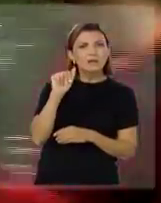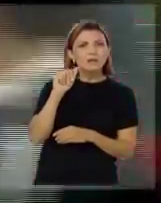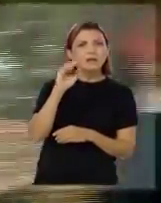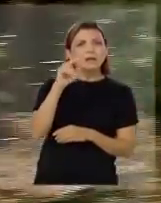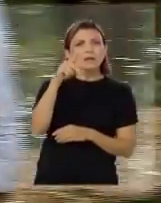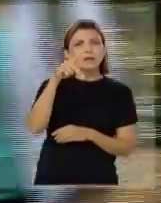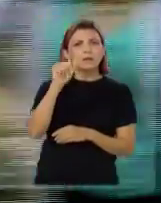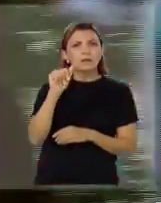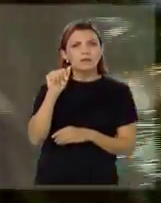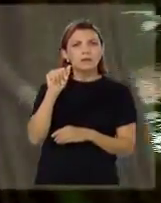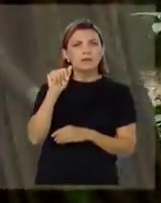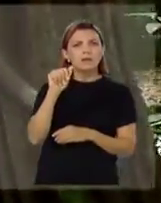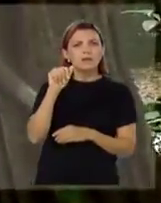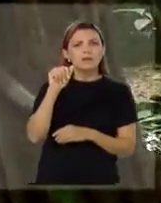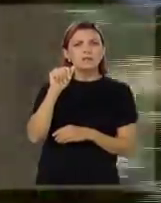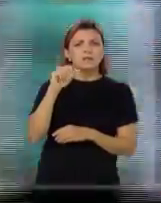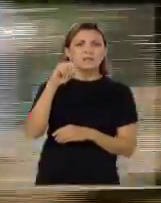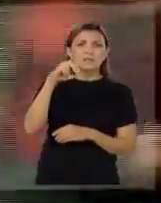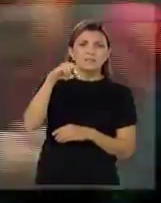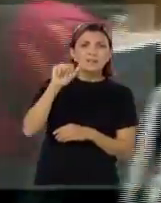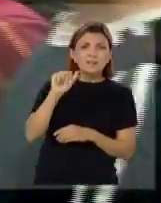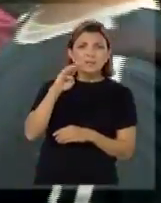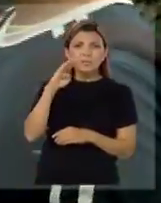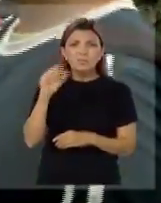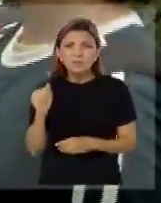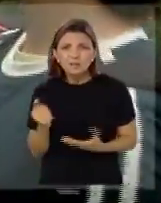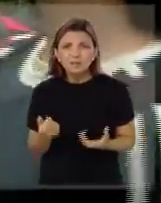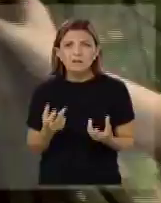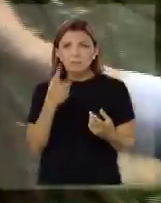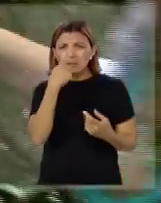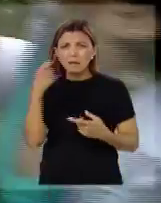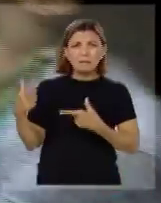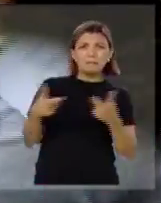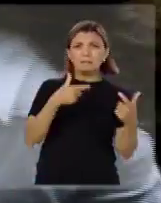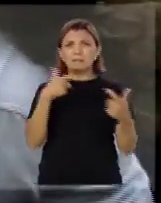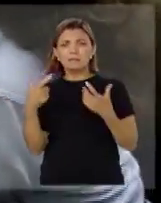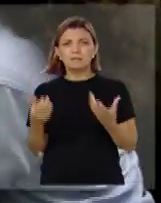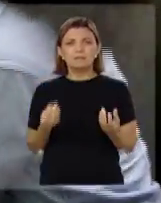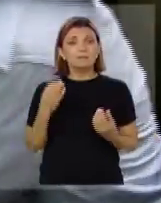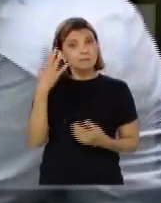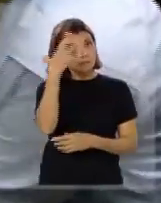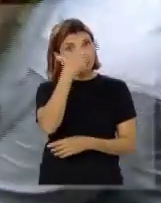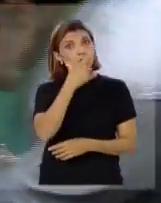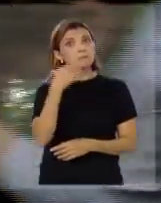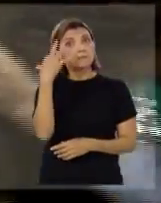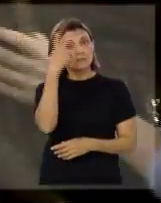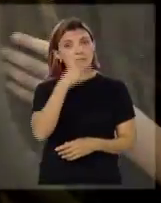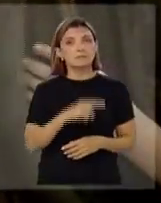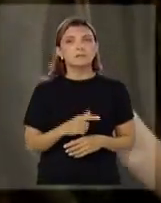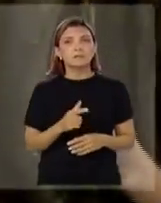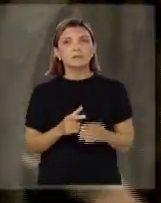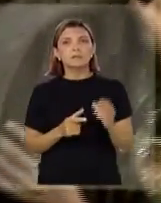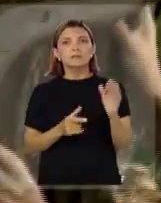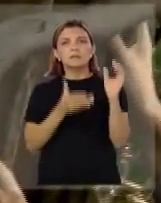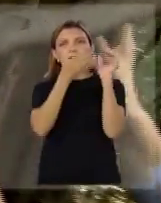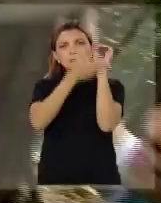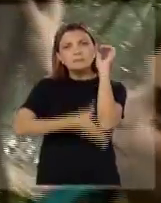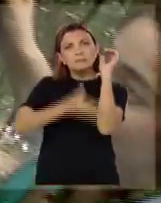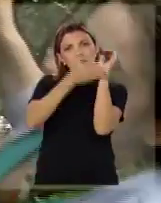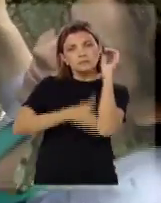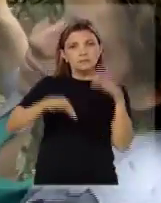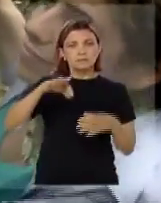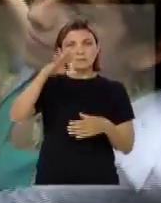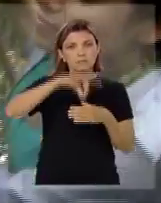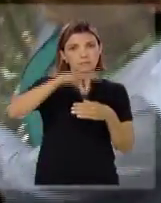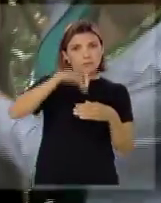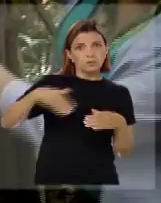Carapanaúba, Thiago. Parece nome de guerra. Carapanaúba. Gente, ela é muito linda, né? É, e com a casca dela